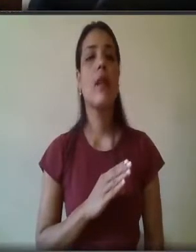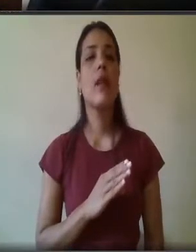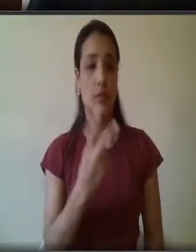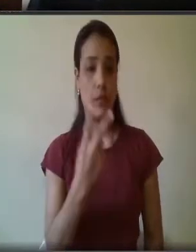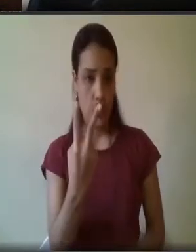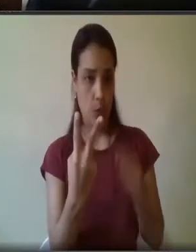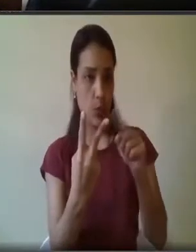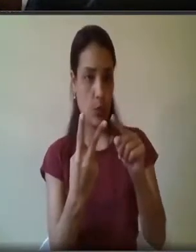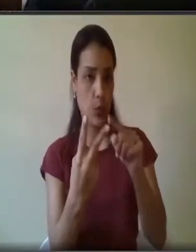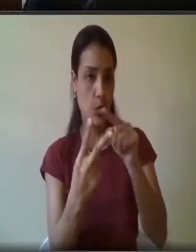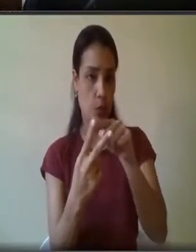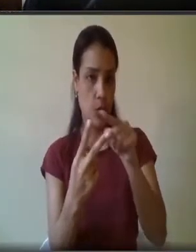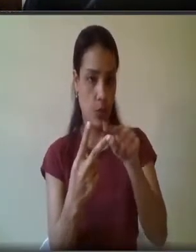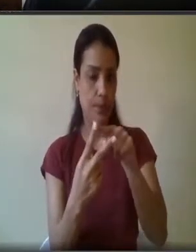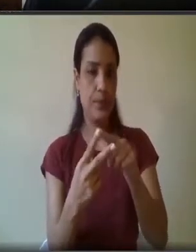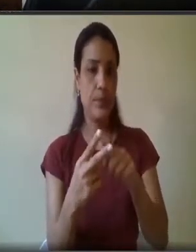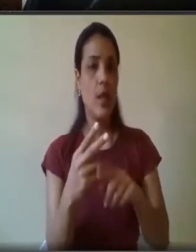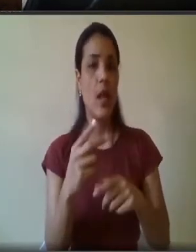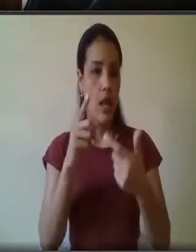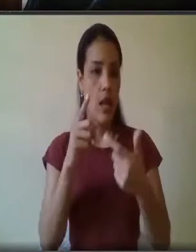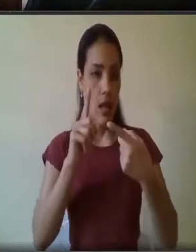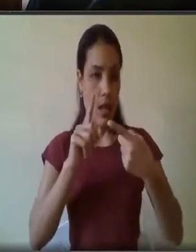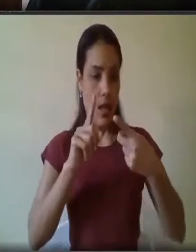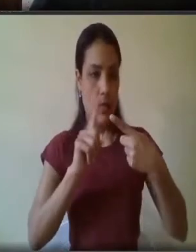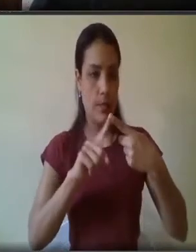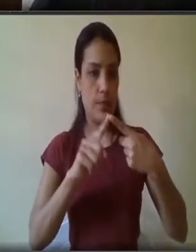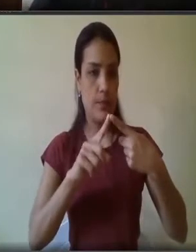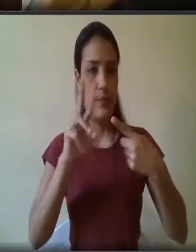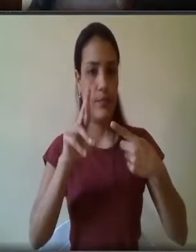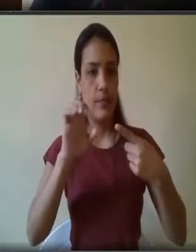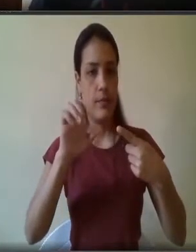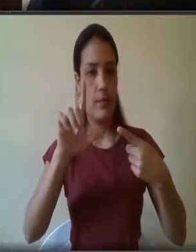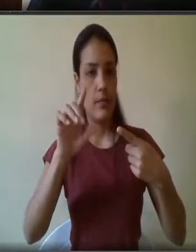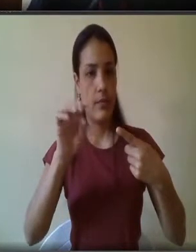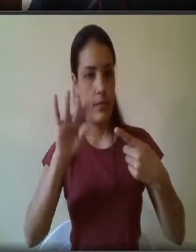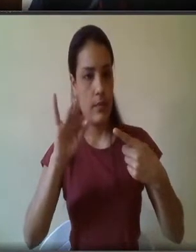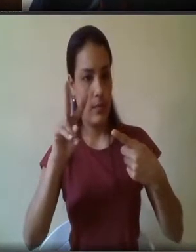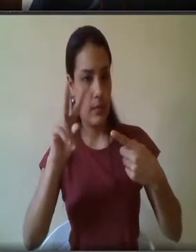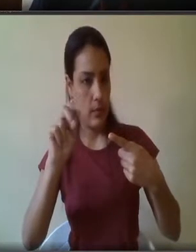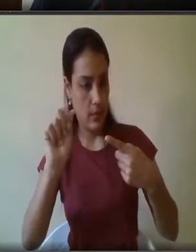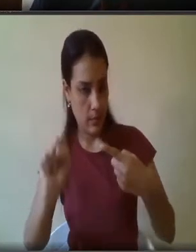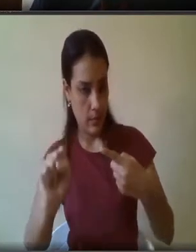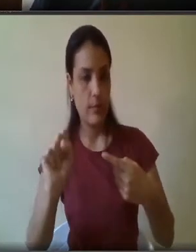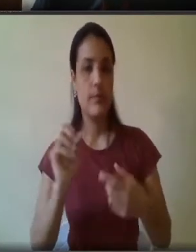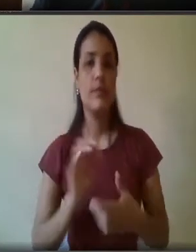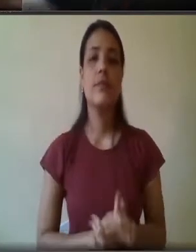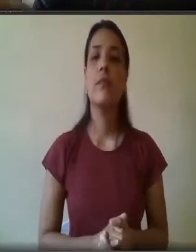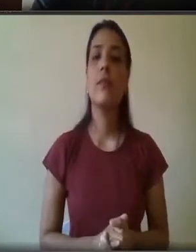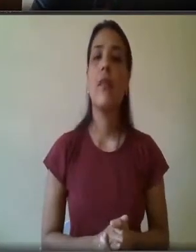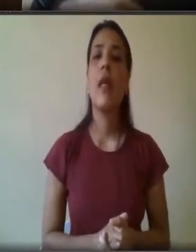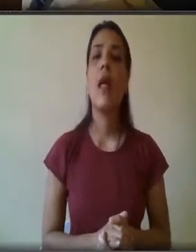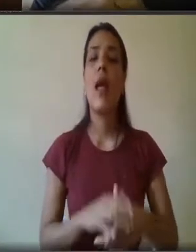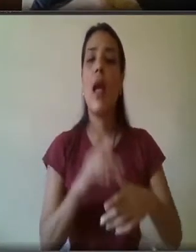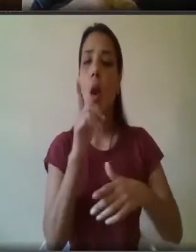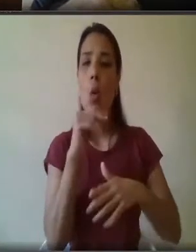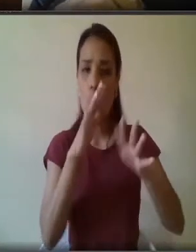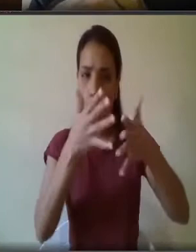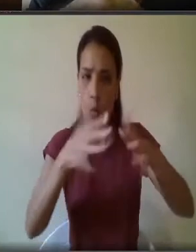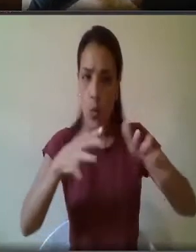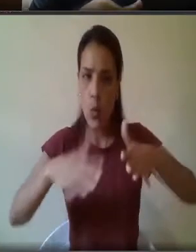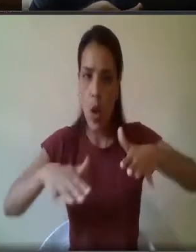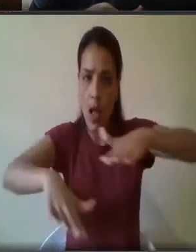uma relativa e uma absoluta. A absoluta, você tem que estar abaixo do nível do mar. Mar